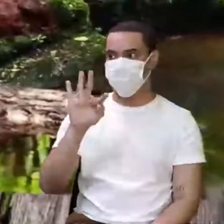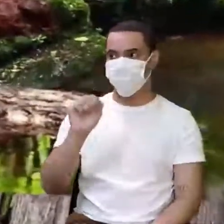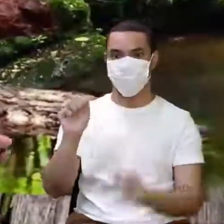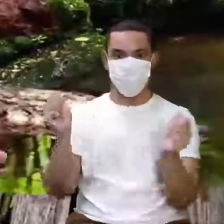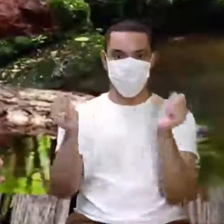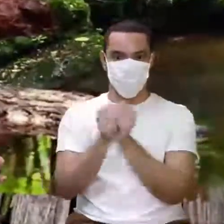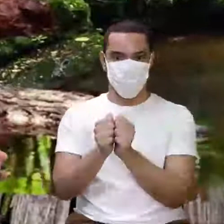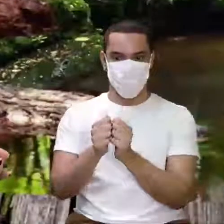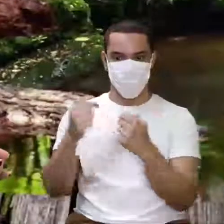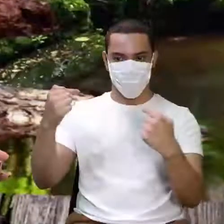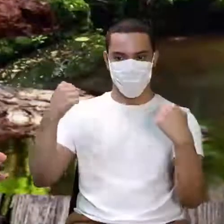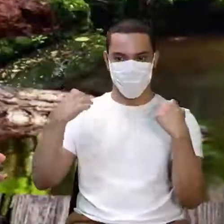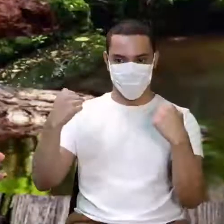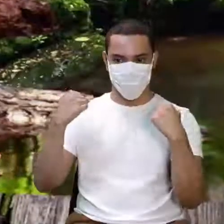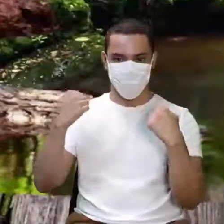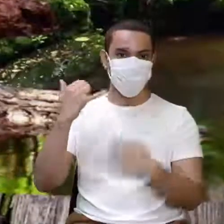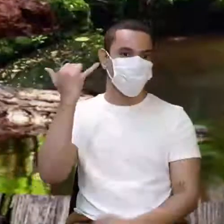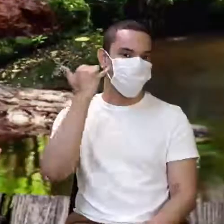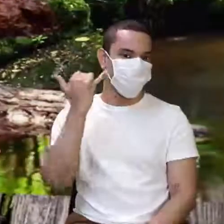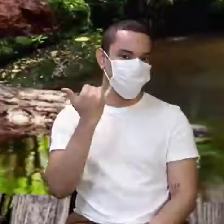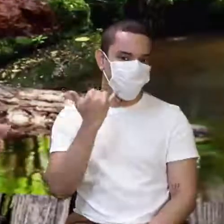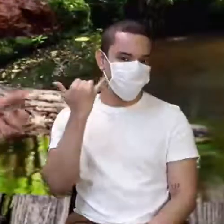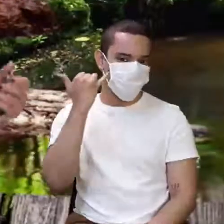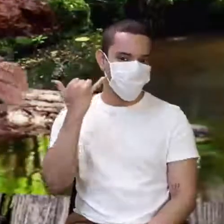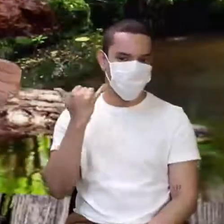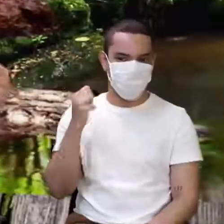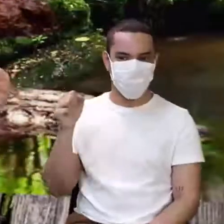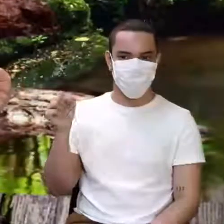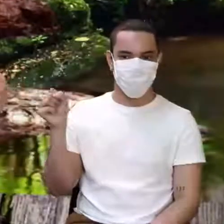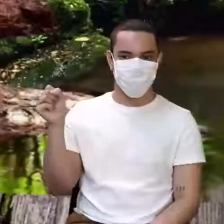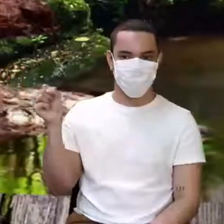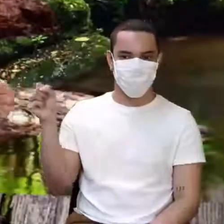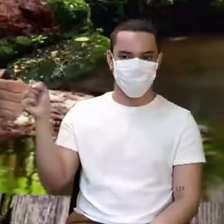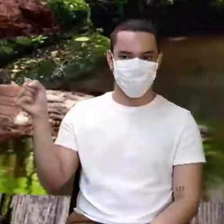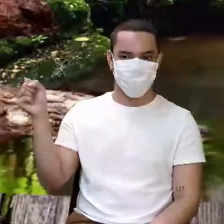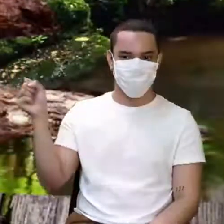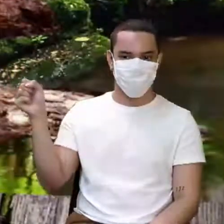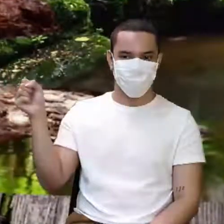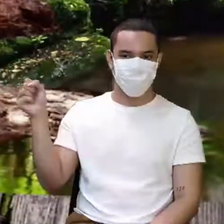juntinho com aqui o nosso querido Vitor. Quase eu toco aqui, Vitor. Pum, pum, pum.